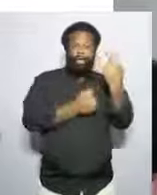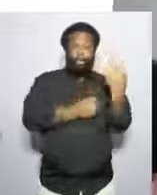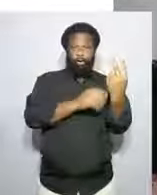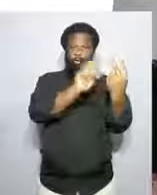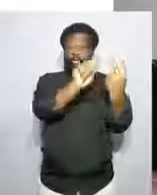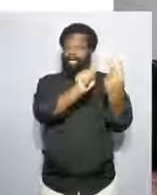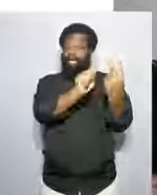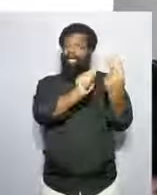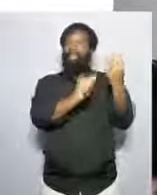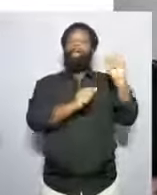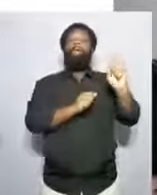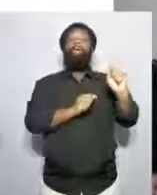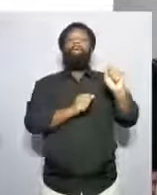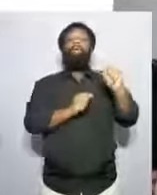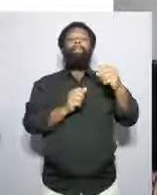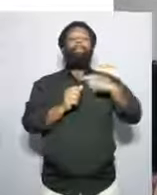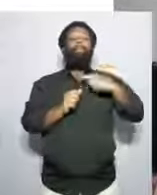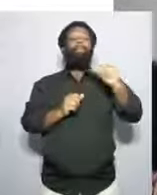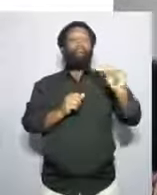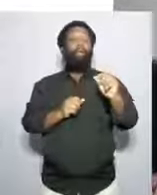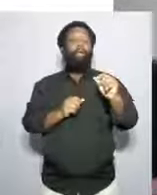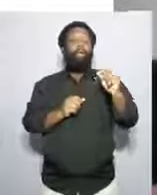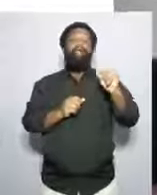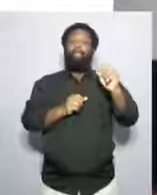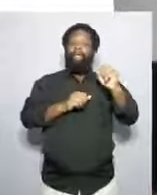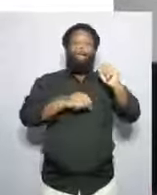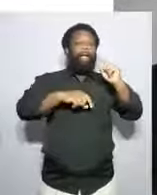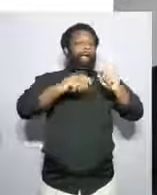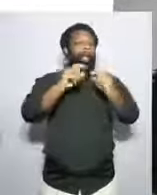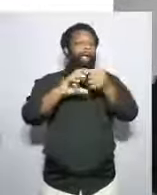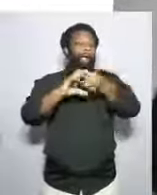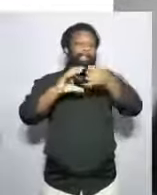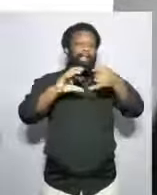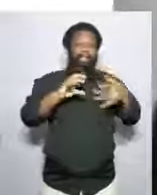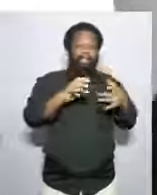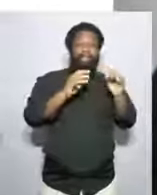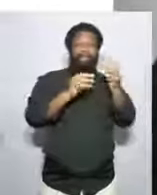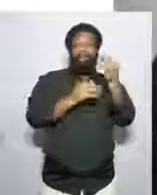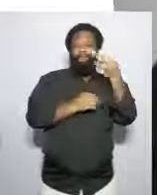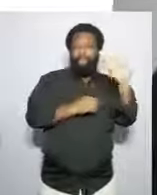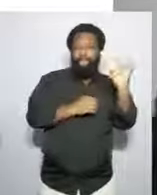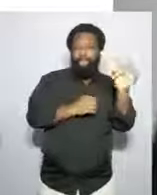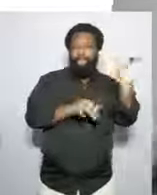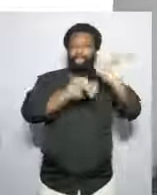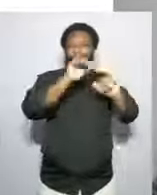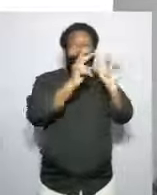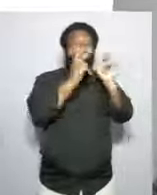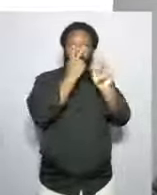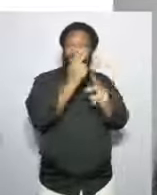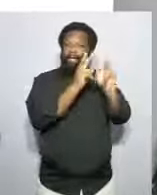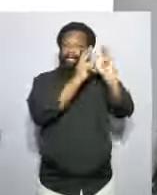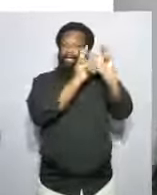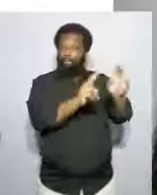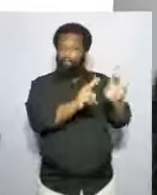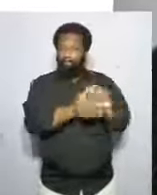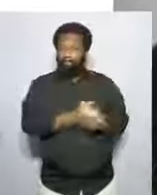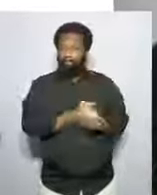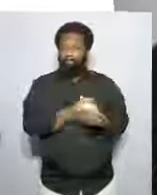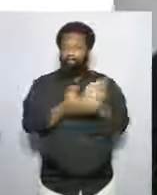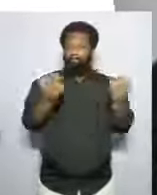2A, eles apresentam, então, propriedades físicas e químicas semelhantes.